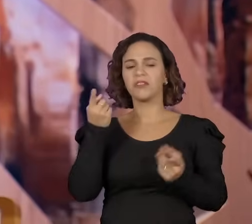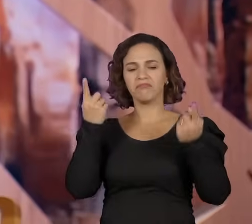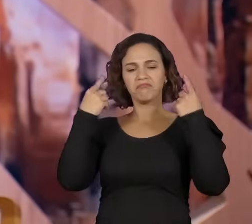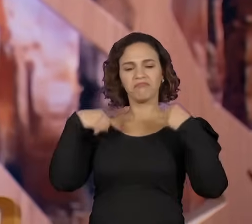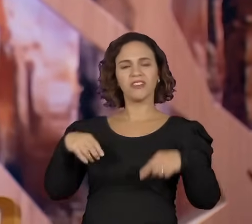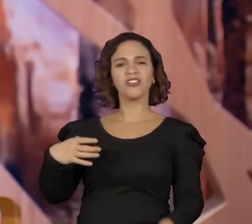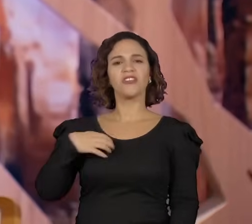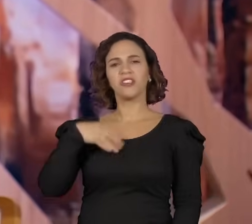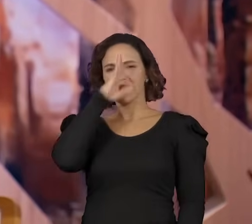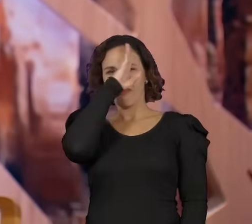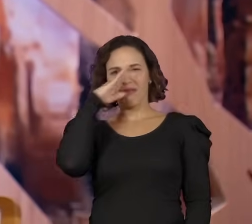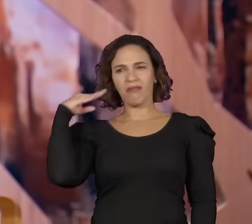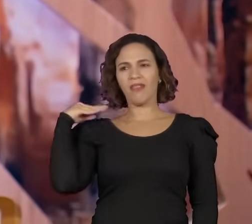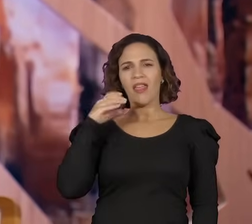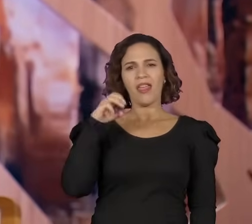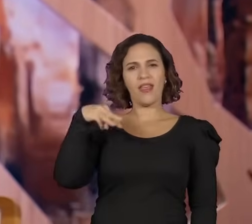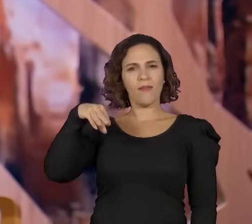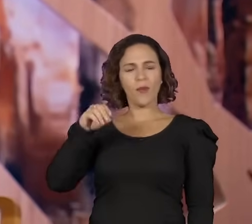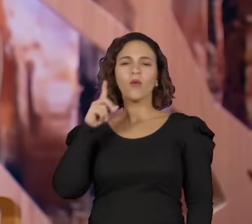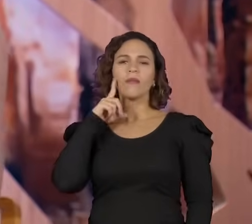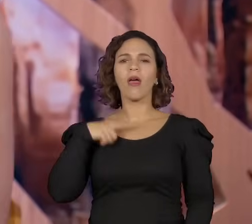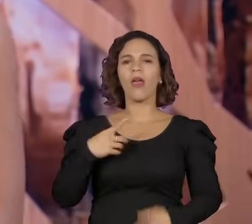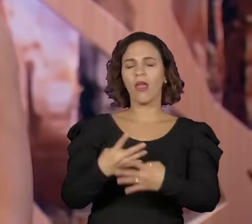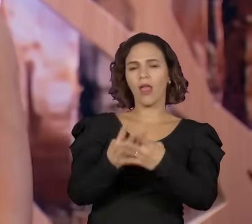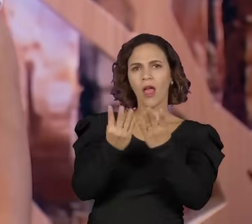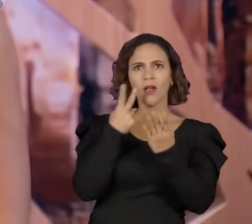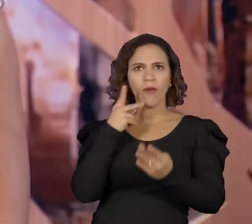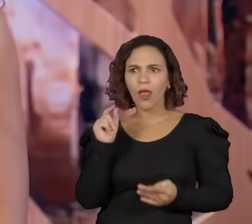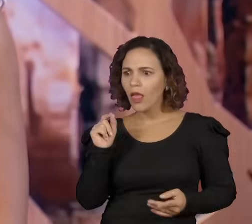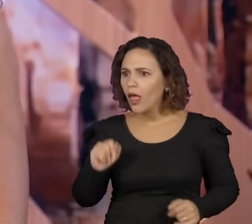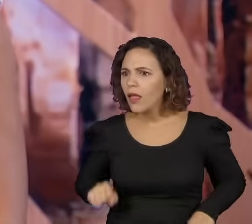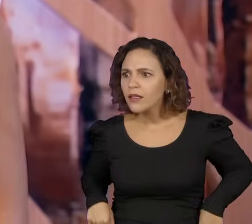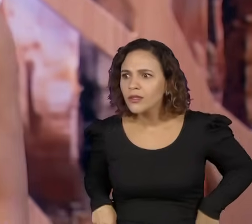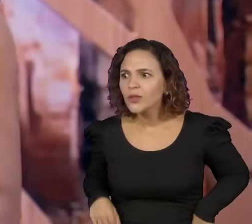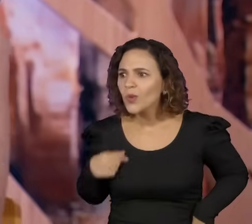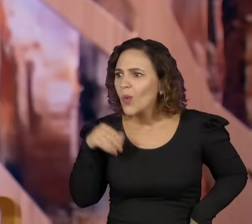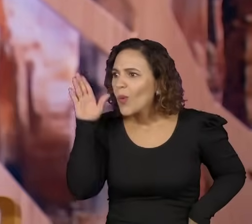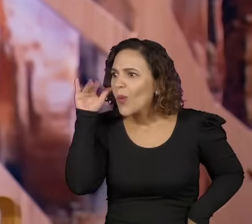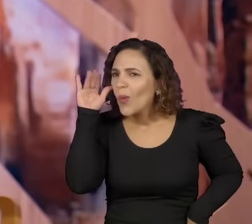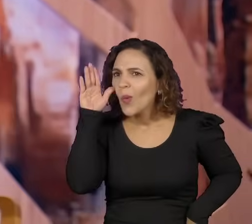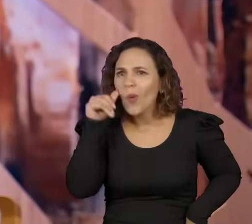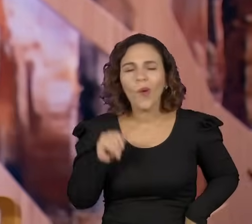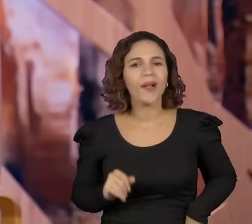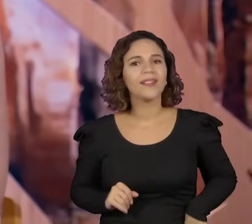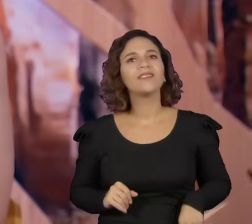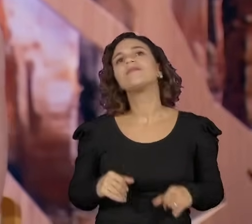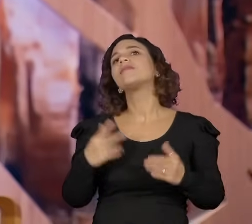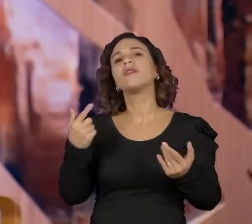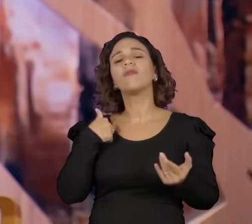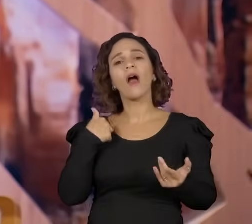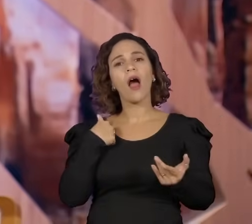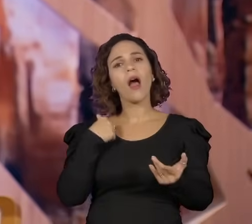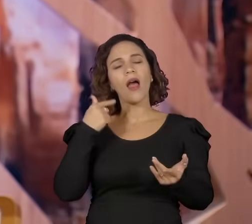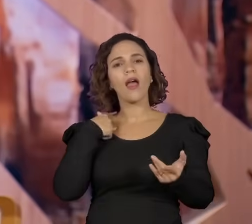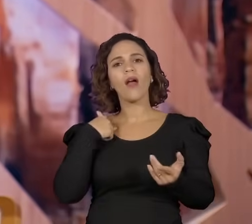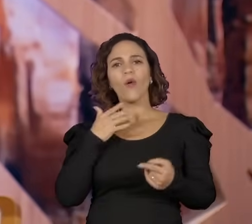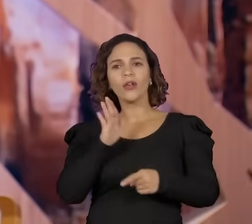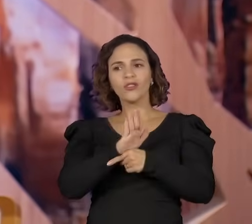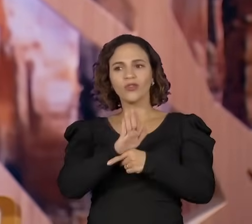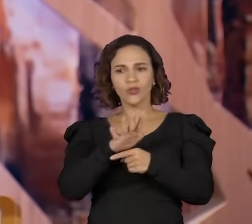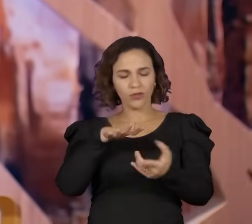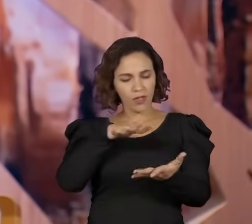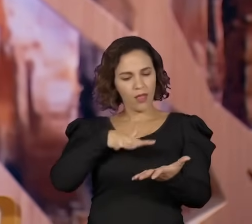emo, com uma carta de tarô. E lendo tarô, eu falei, gente, o que é isso? Aí eu leio para as pessoas, eu